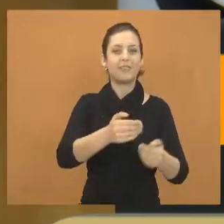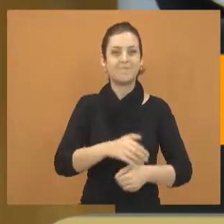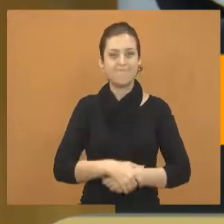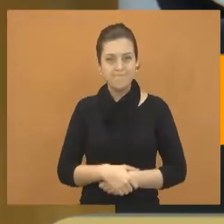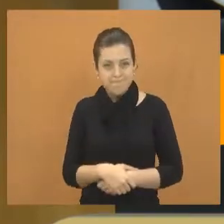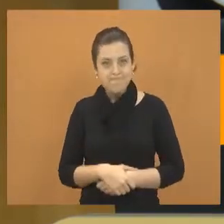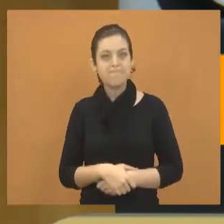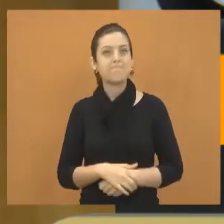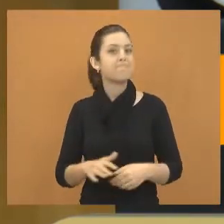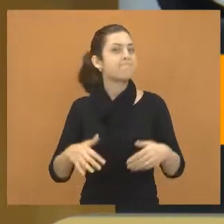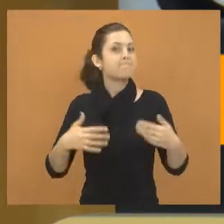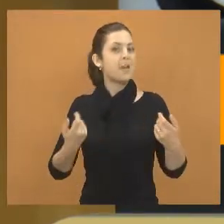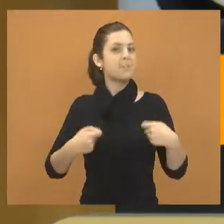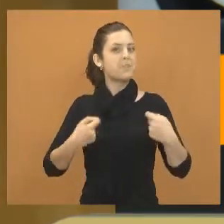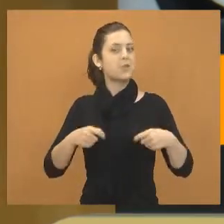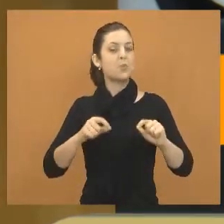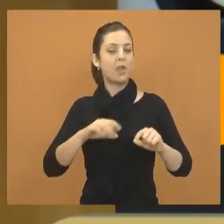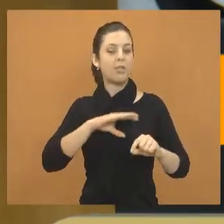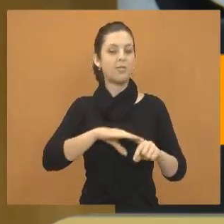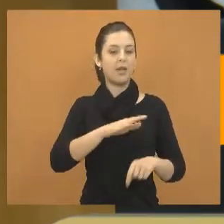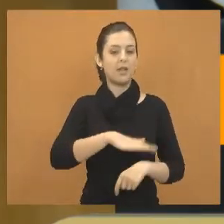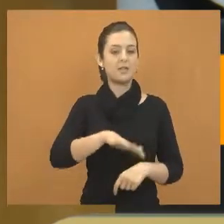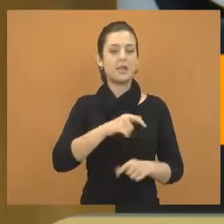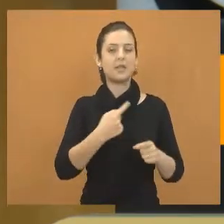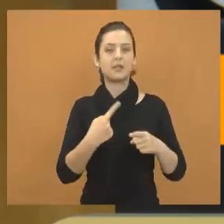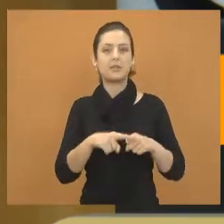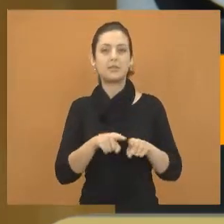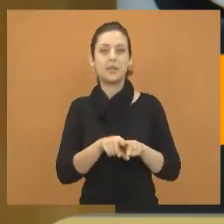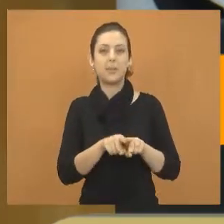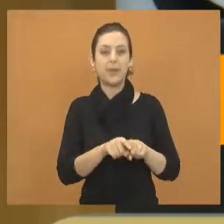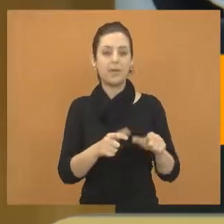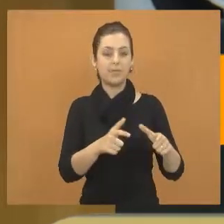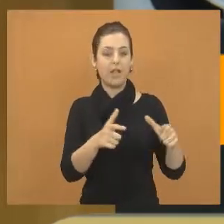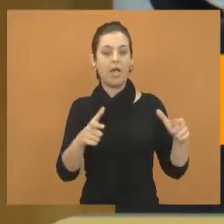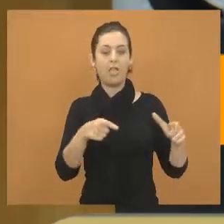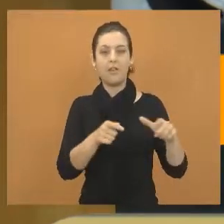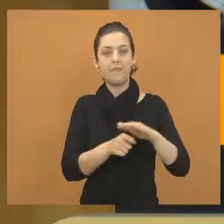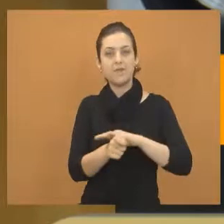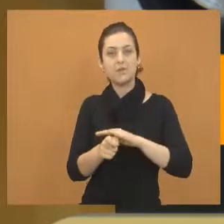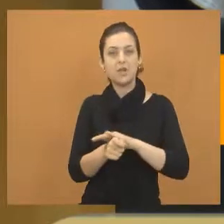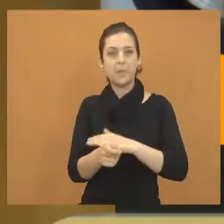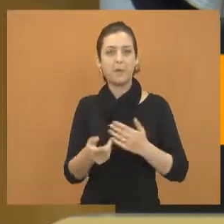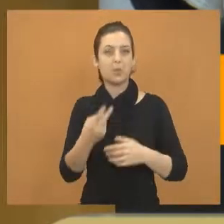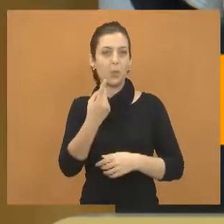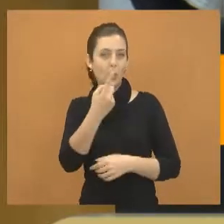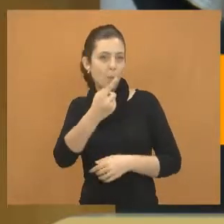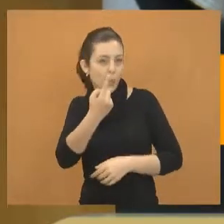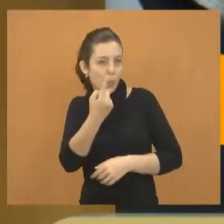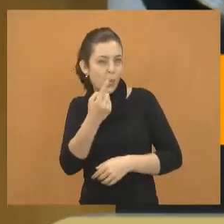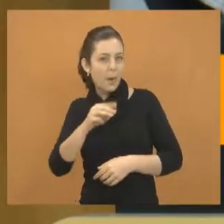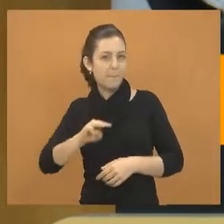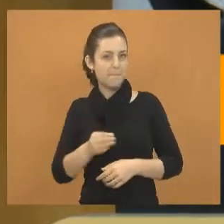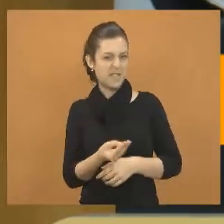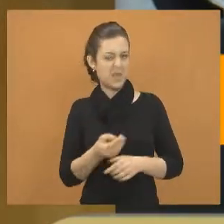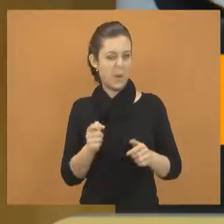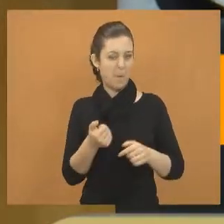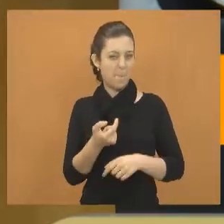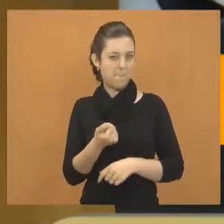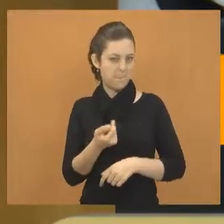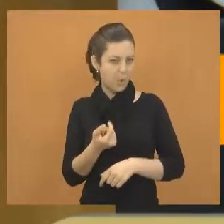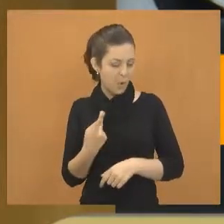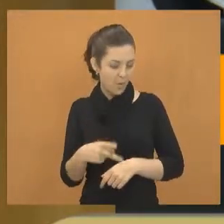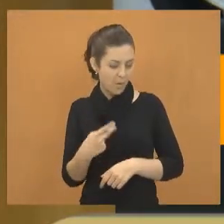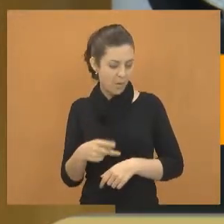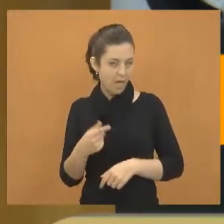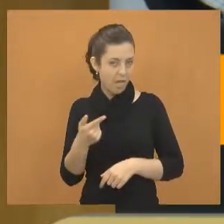país. E aí é preciso que o município também amplie esses investimentos. E R$1 milhão tem sido pouco